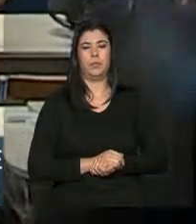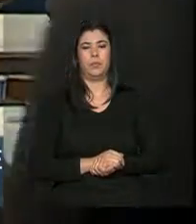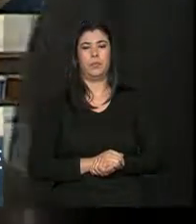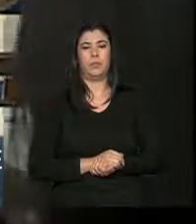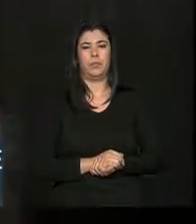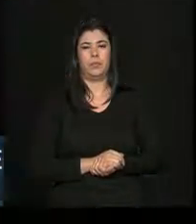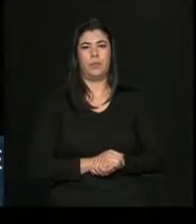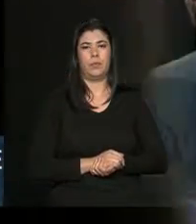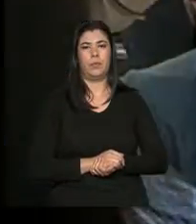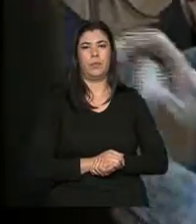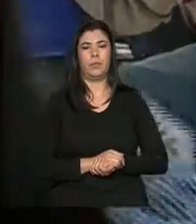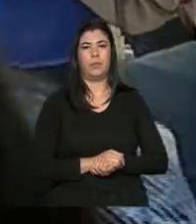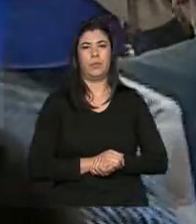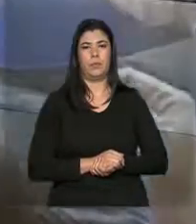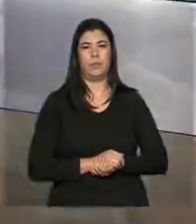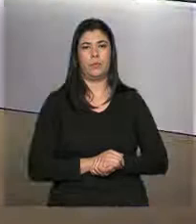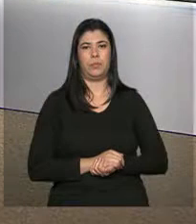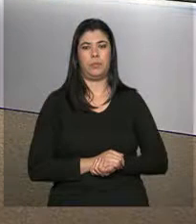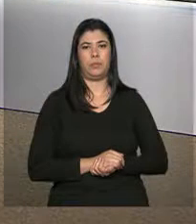Rafael.